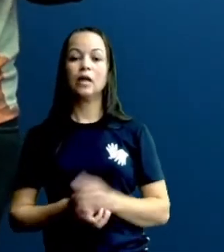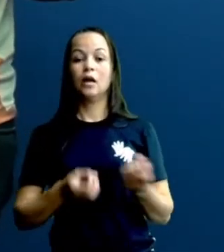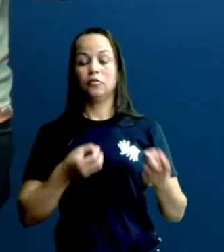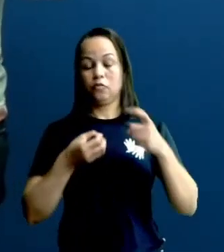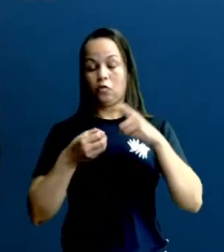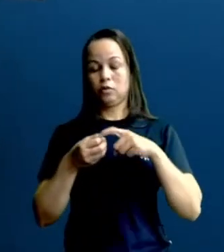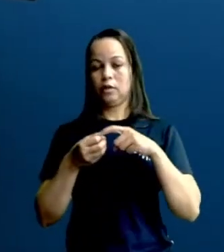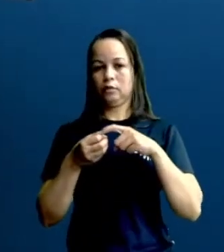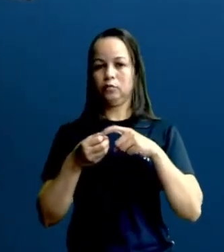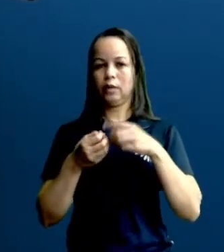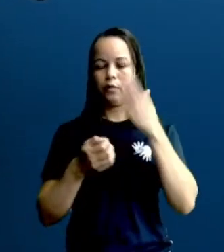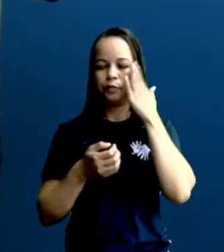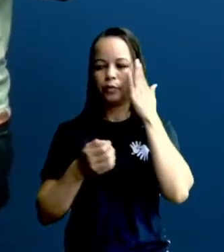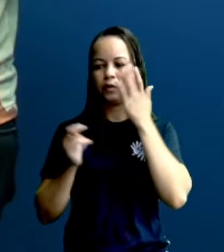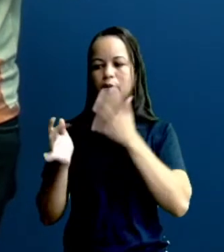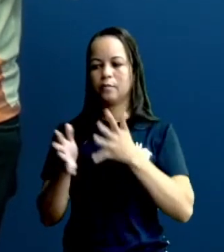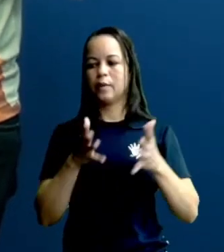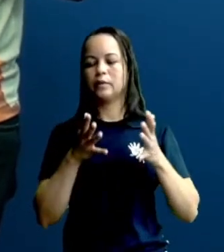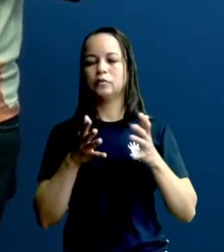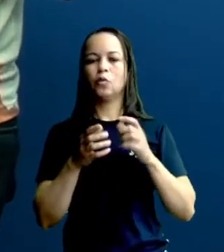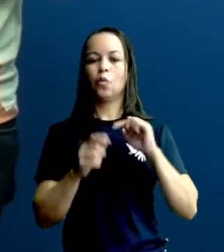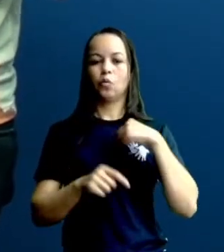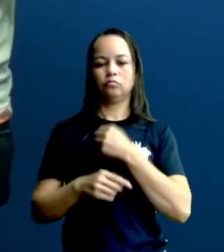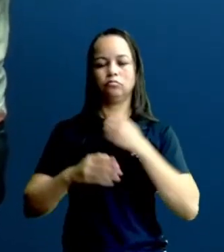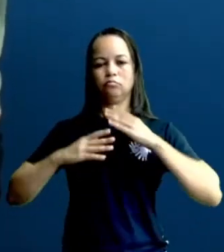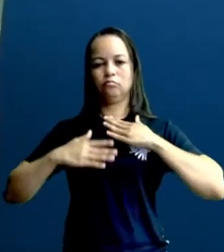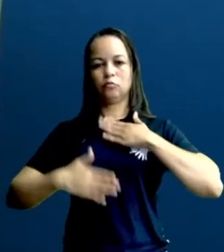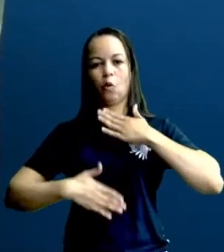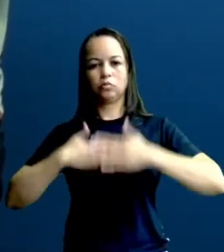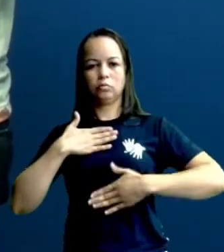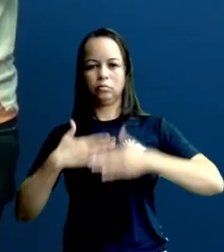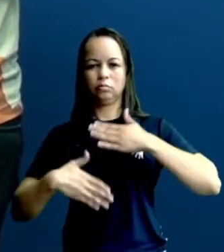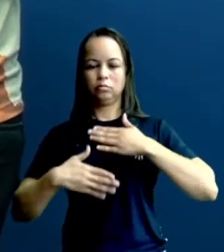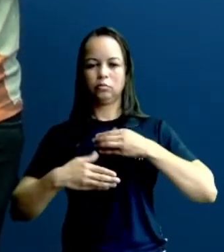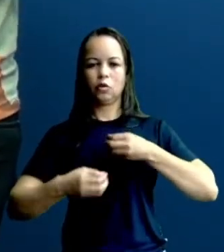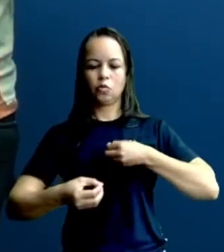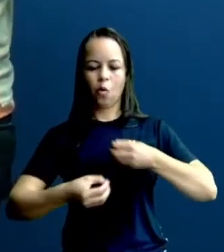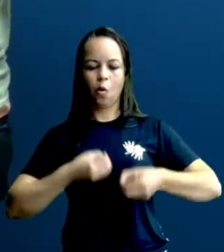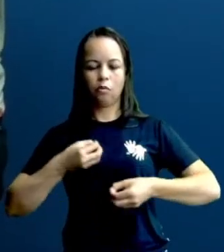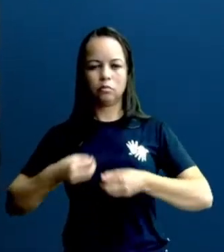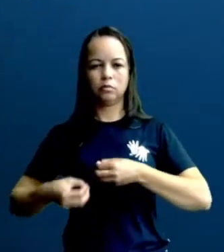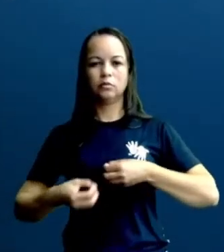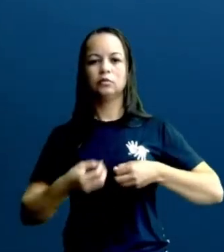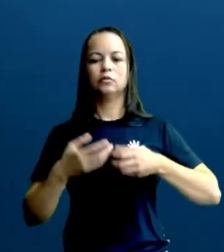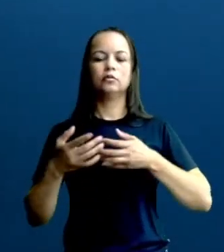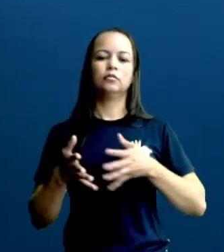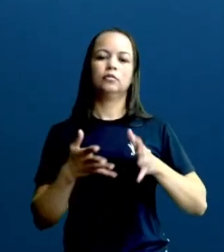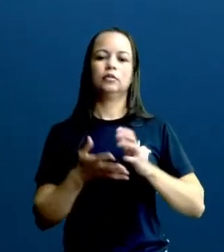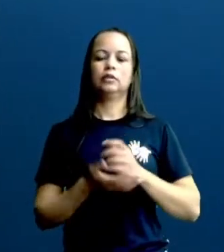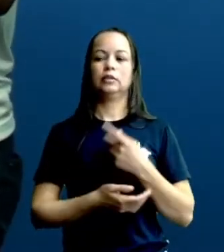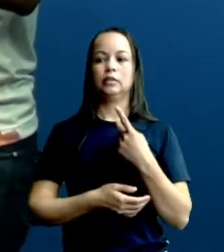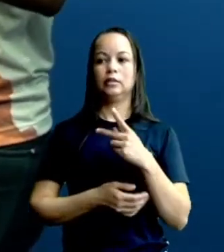para cá, no nosso corpo, nesses cromossomos do nosso organismo, nesses